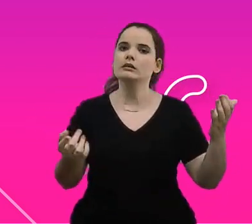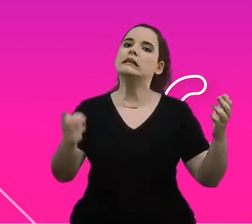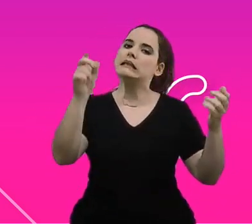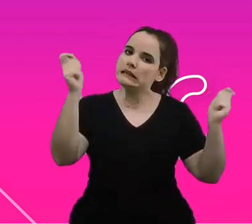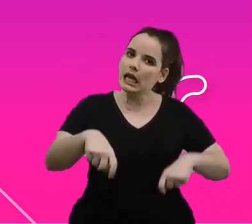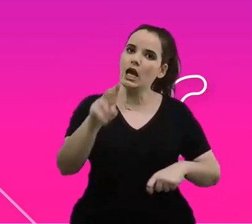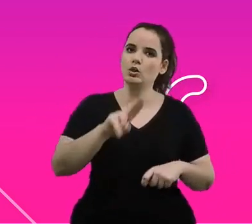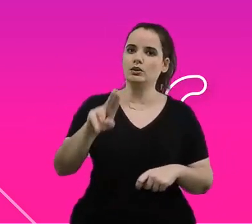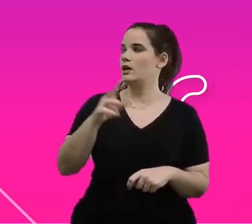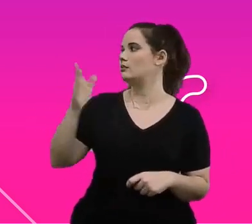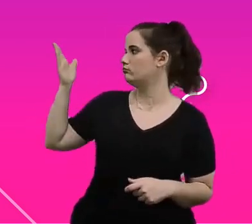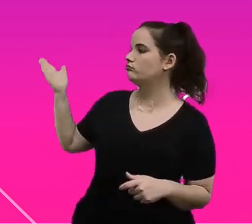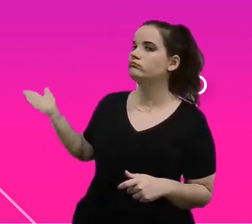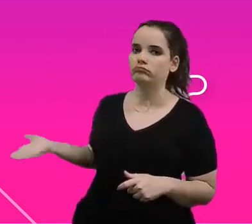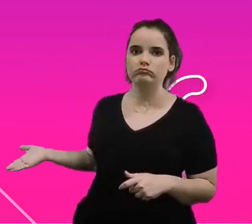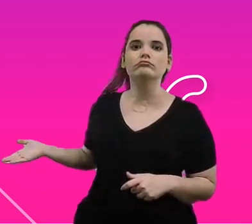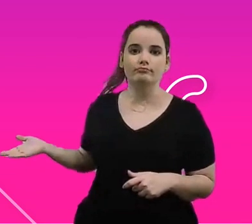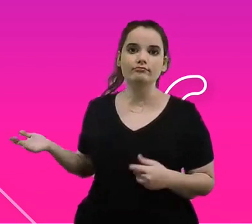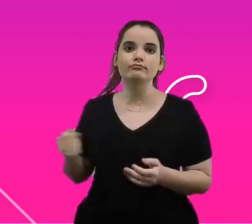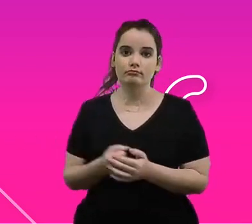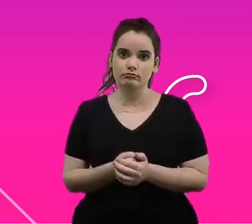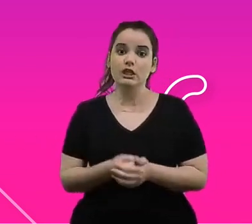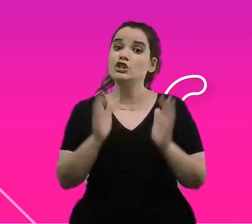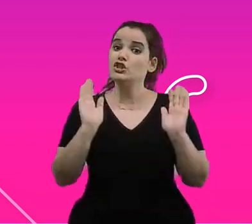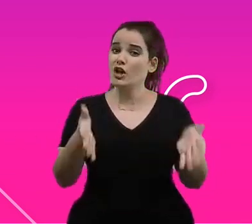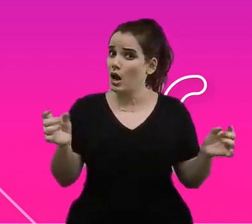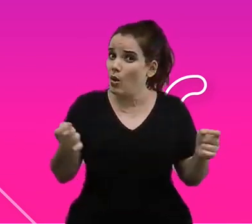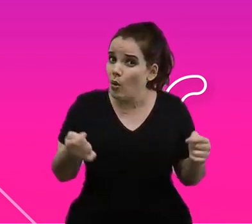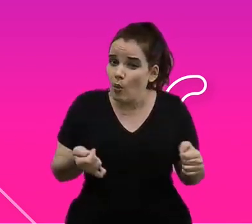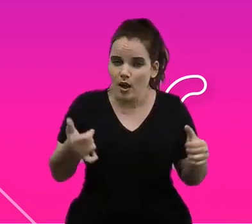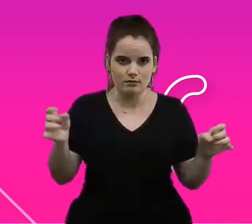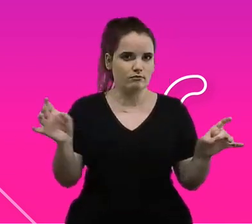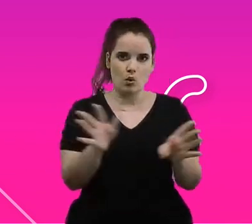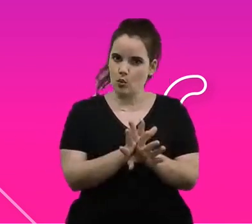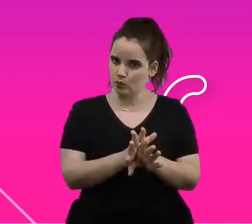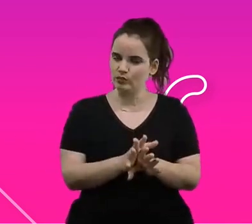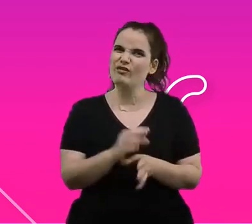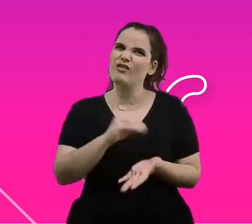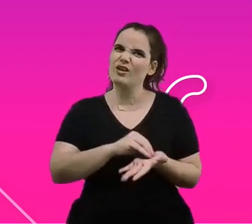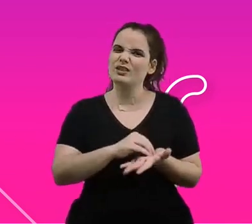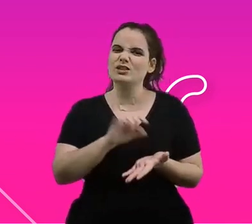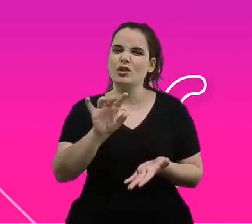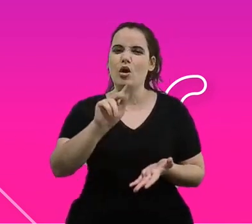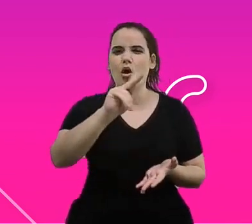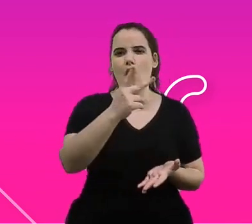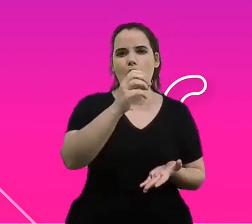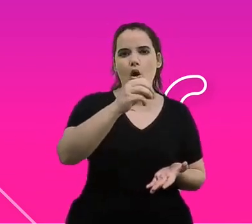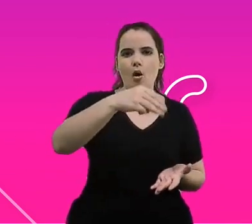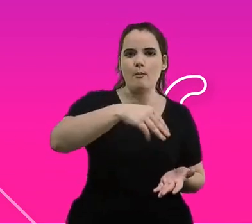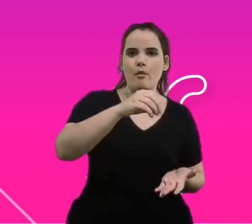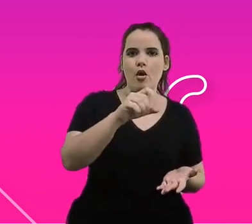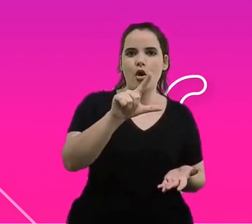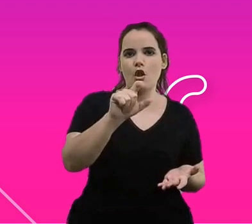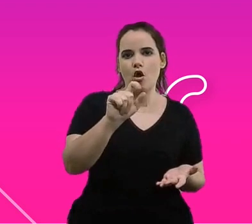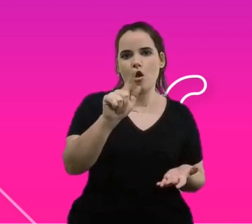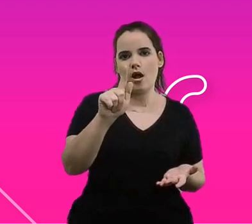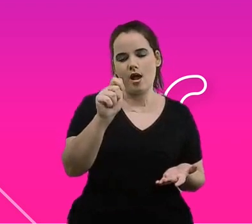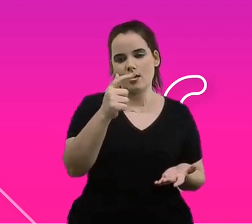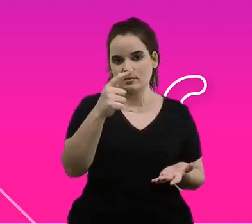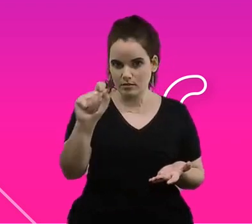Pernambuco. Junto com o nosso time é composto por representantes da SES, mas também da CEPLAG e da